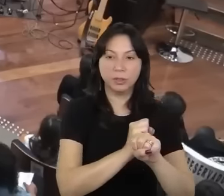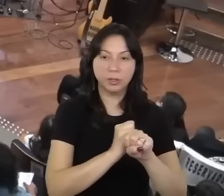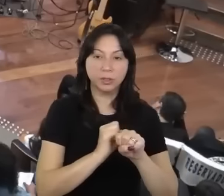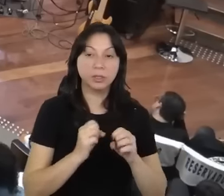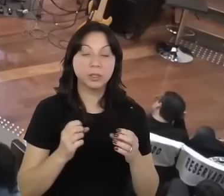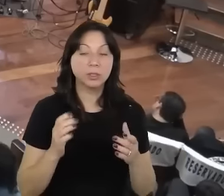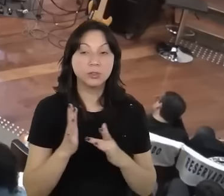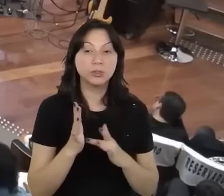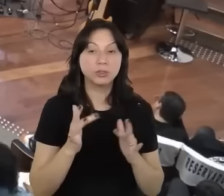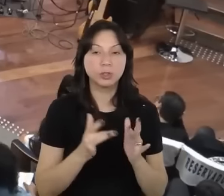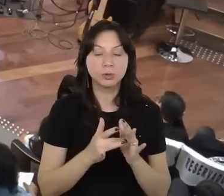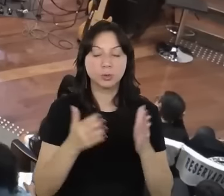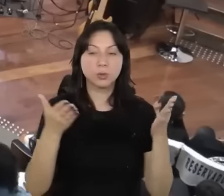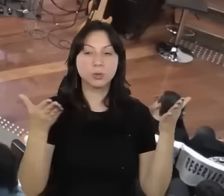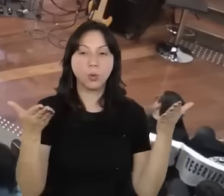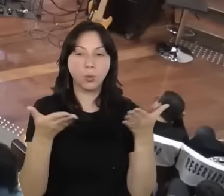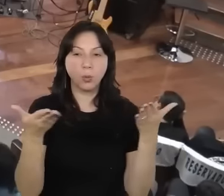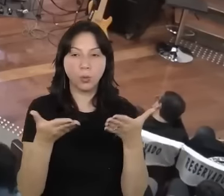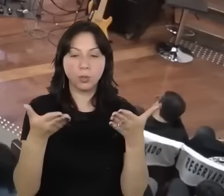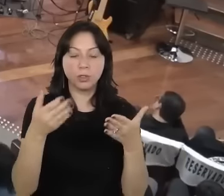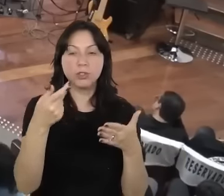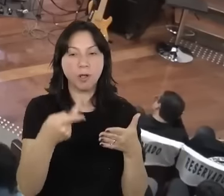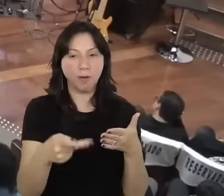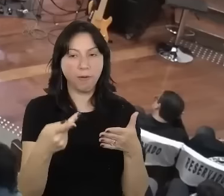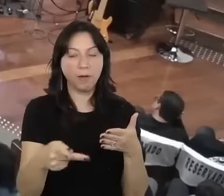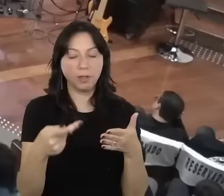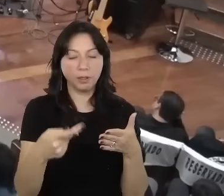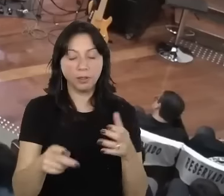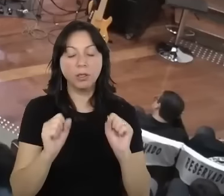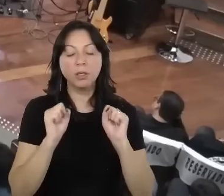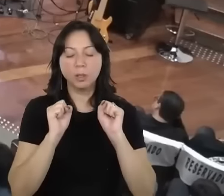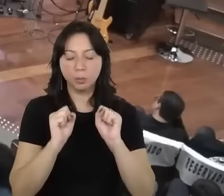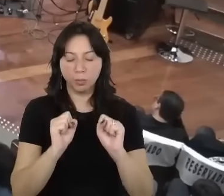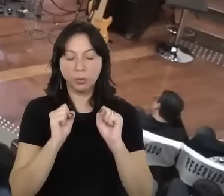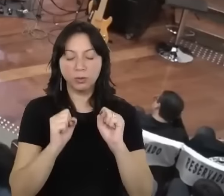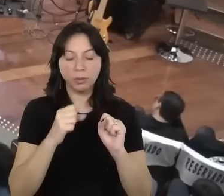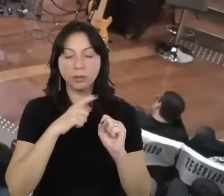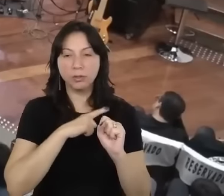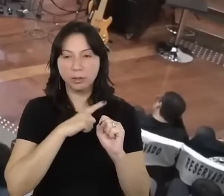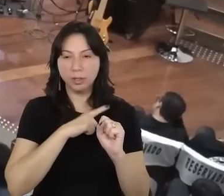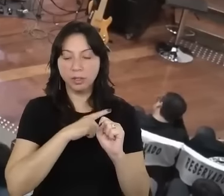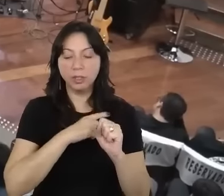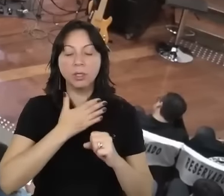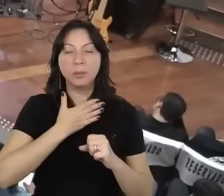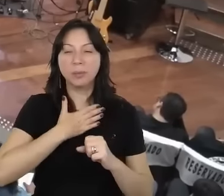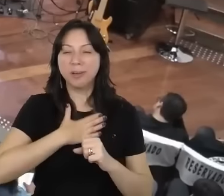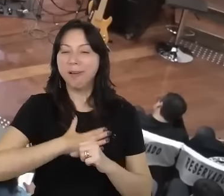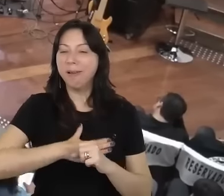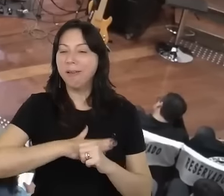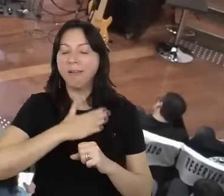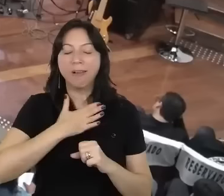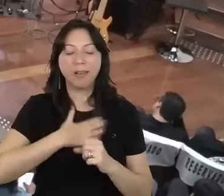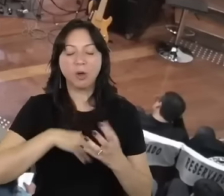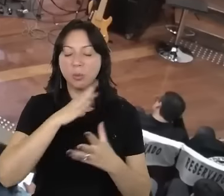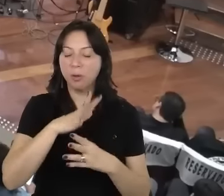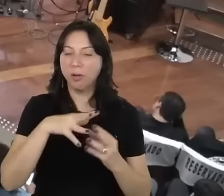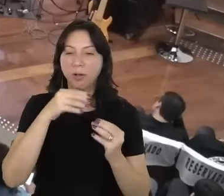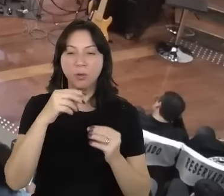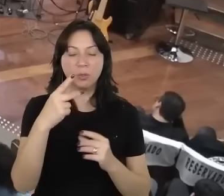aqui hoje e ele pode acalmar as circunstância da sua vida e ele pode acalmar os temores da sua